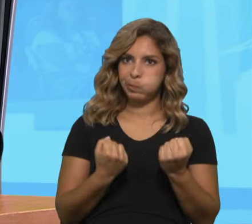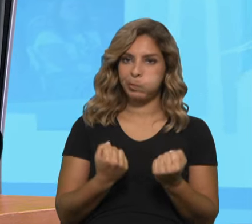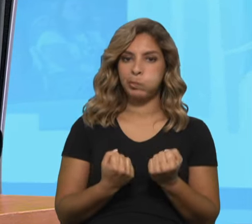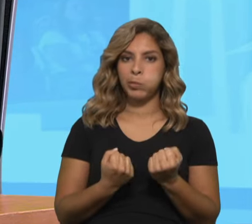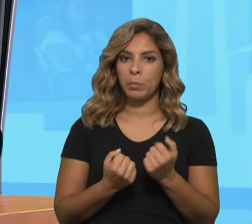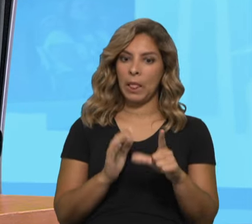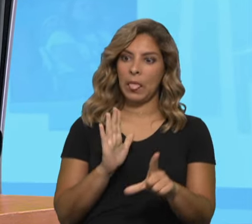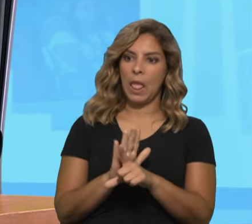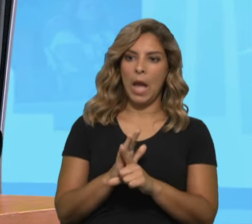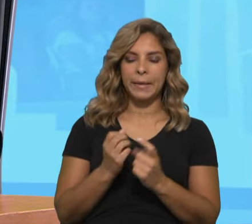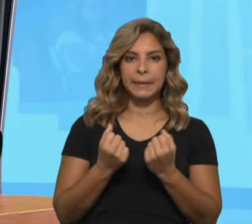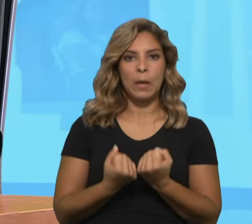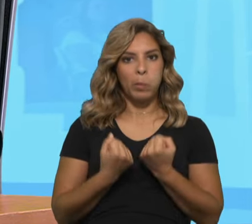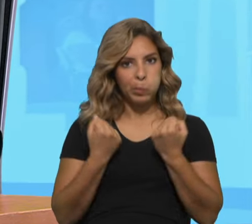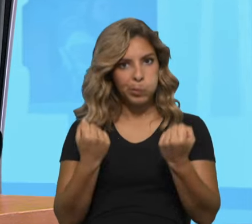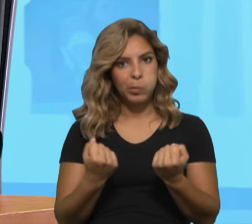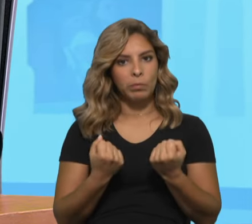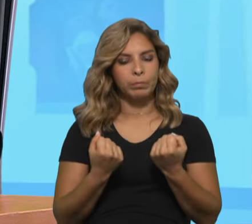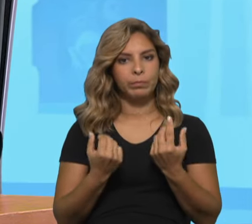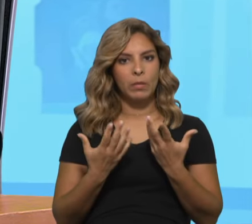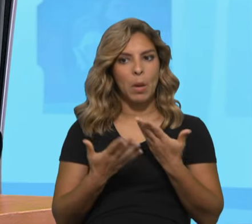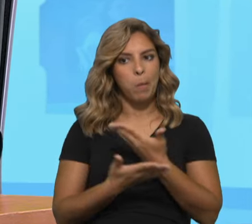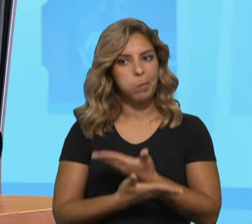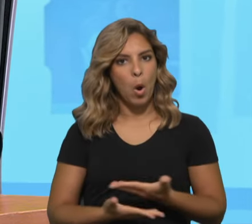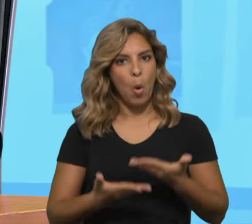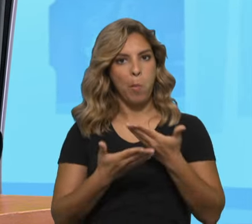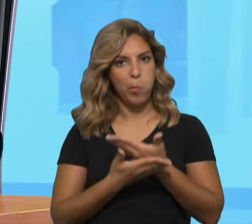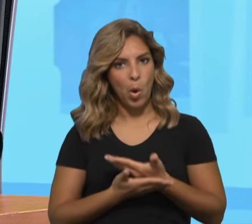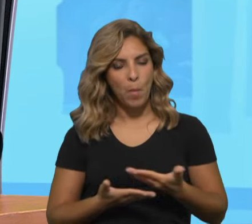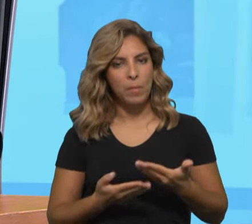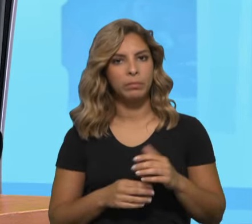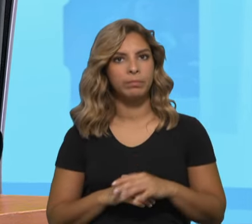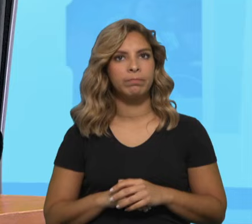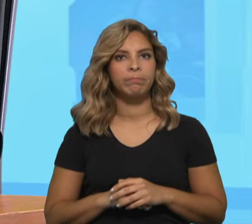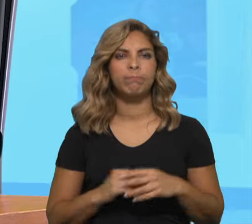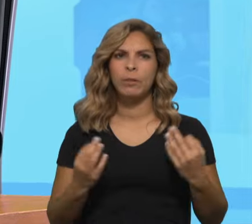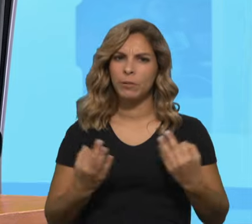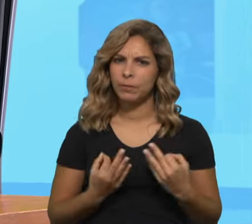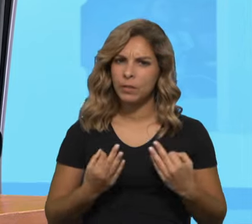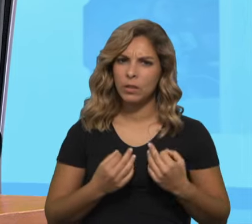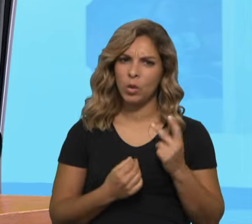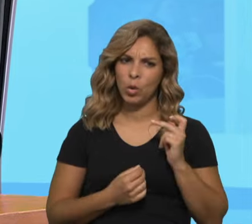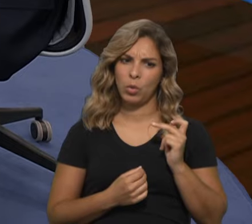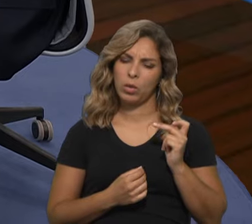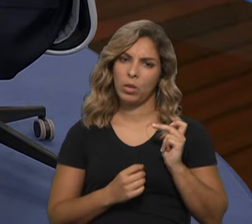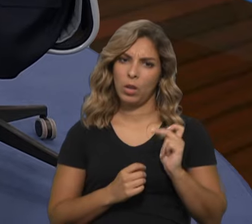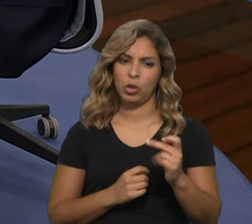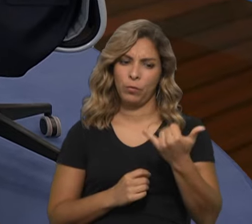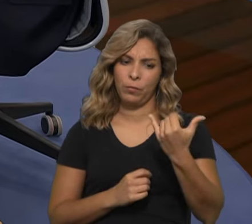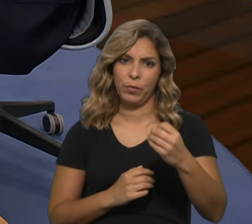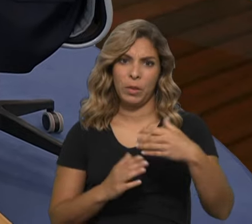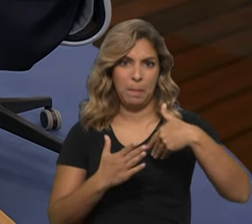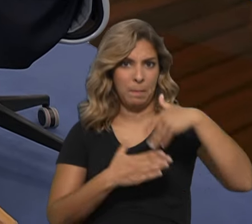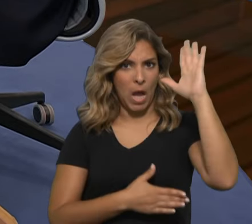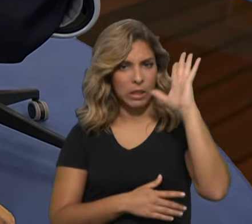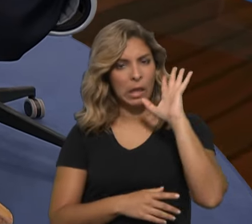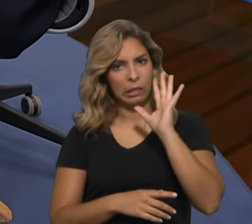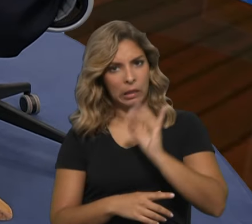lei. Podemos ver que foram precisos pelo menos 2 décadas desde